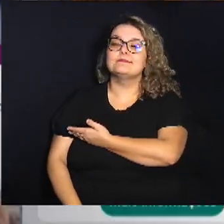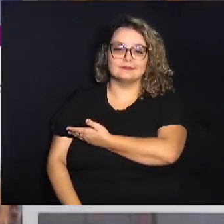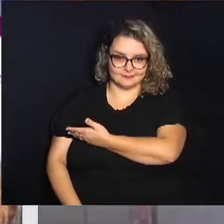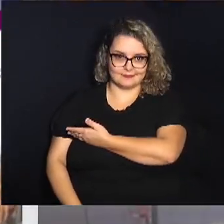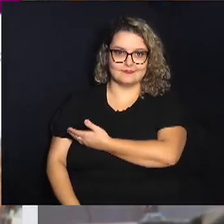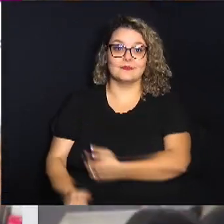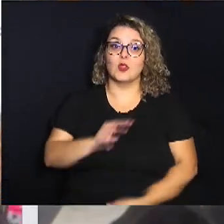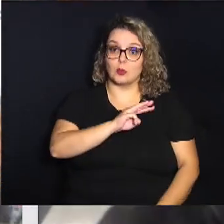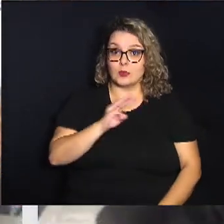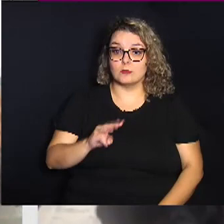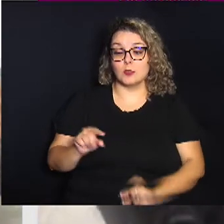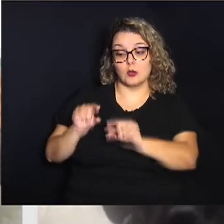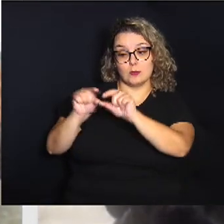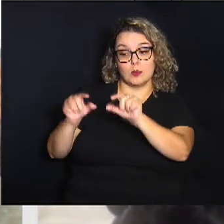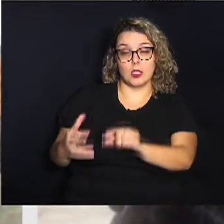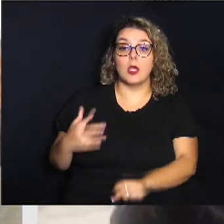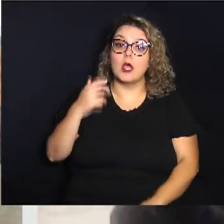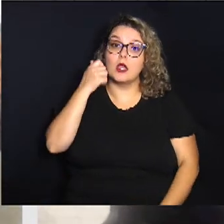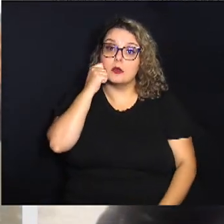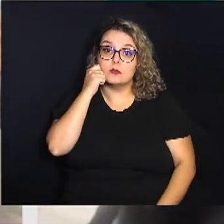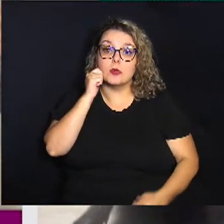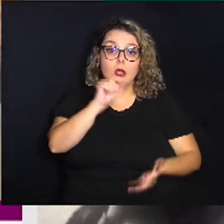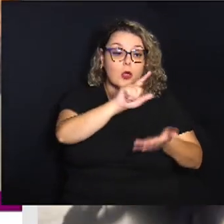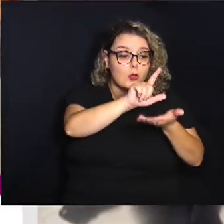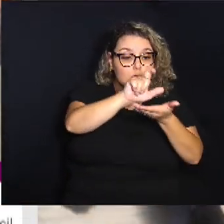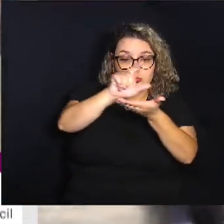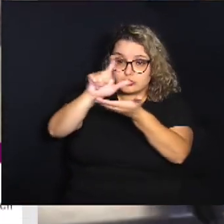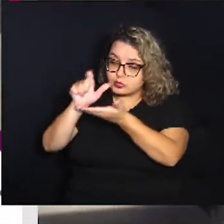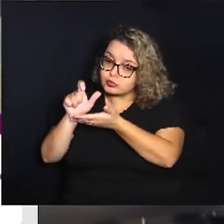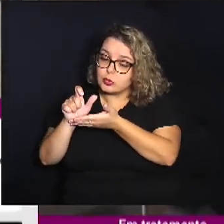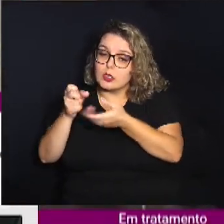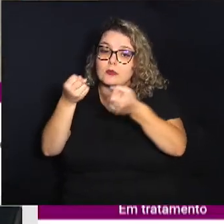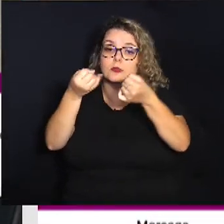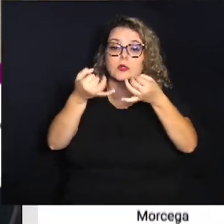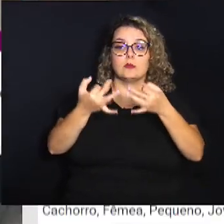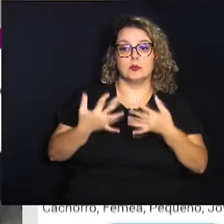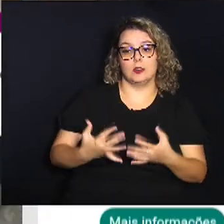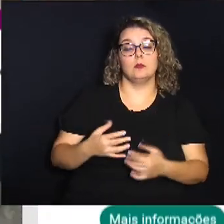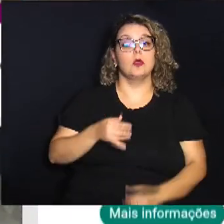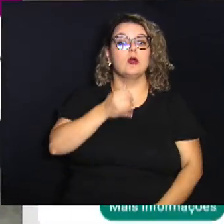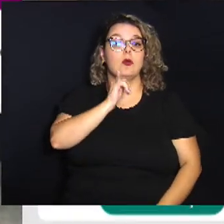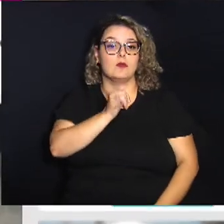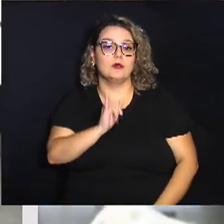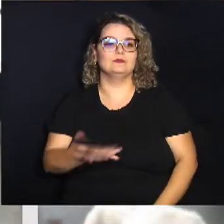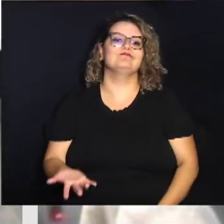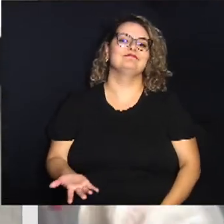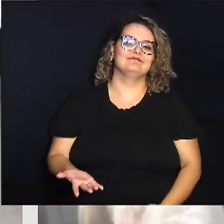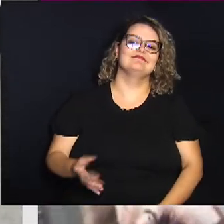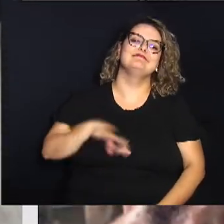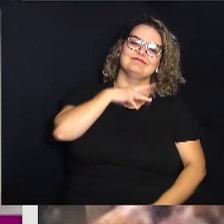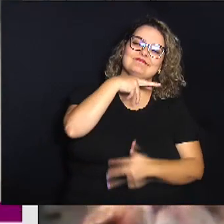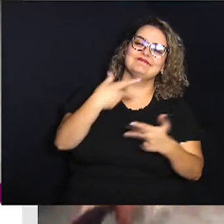clicar no ícone Adoção e acessar as fotos e informações sobre os bichos.